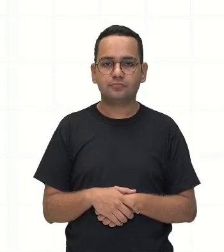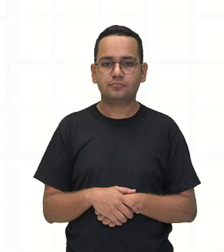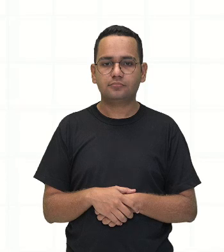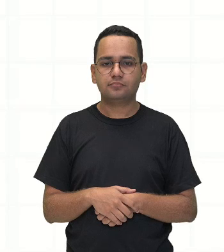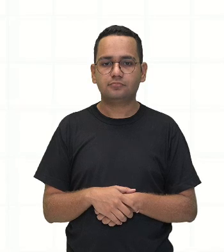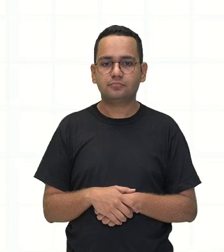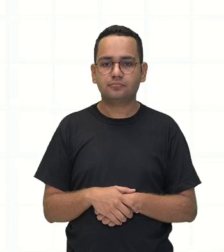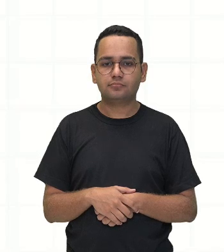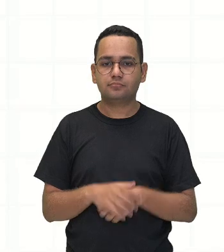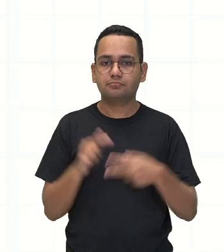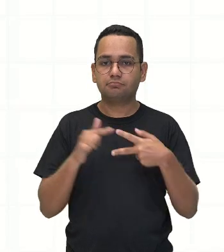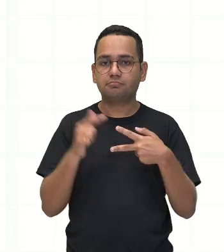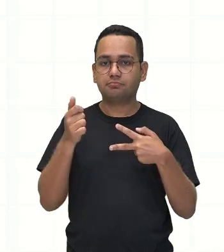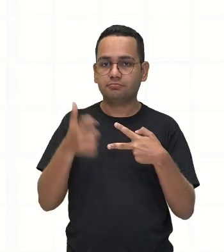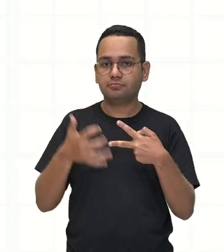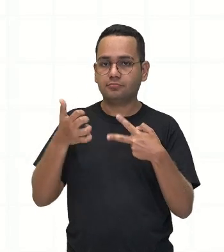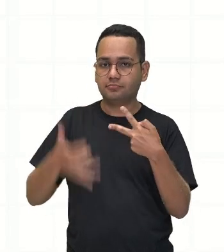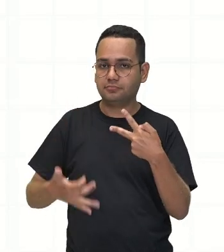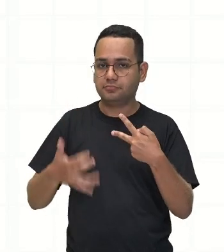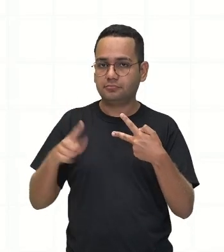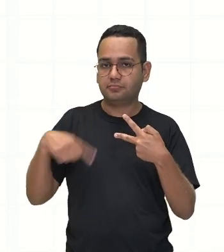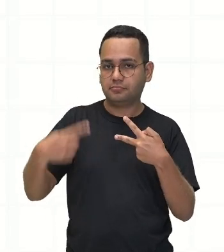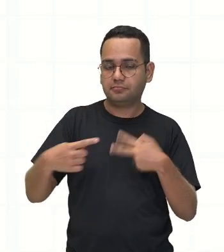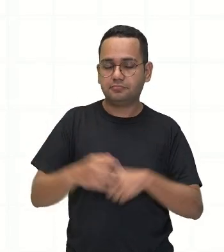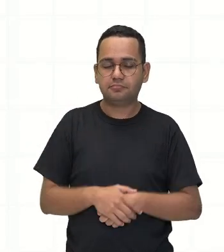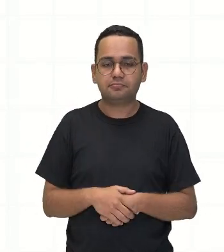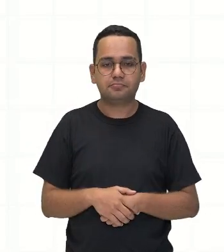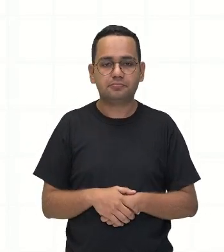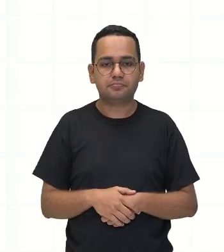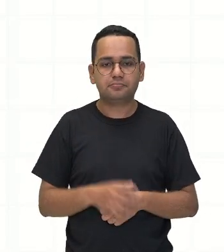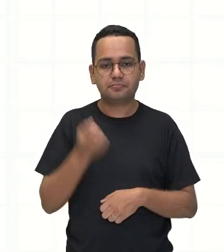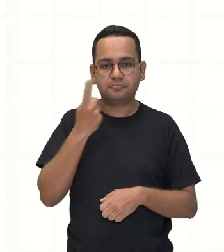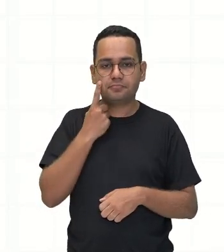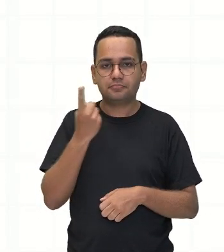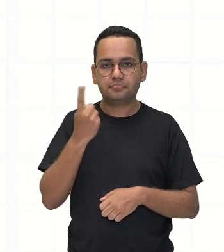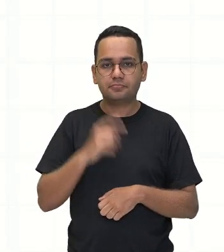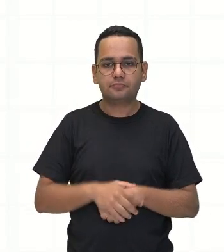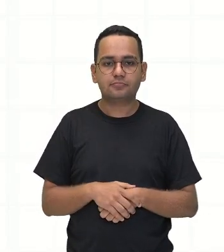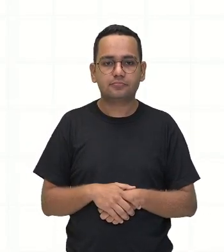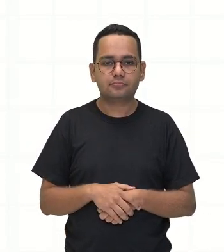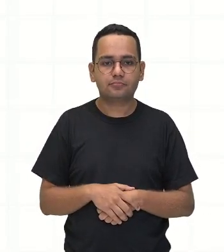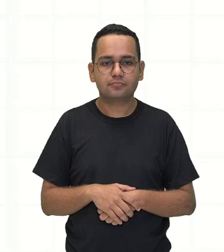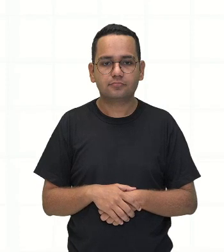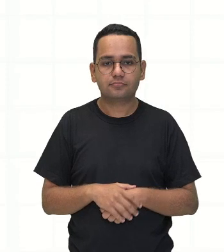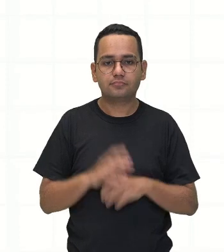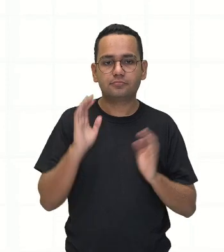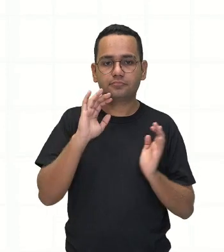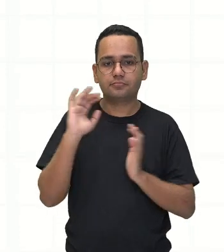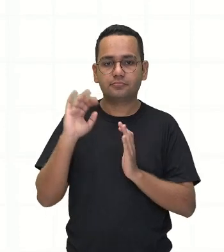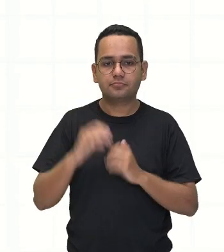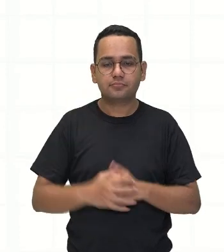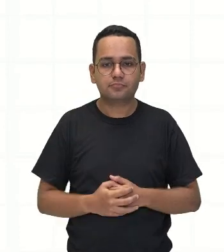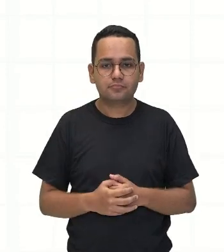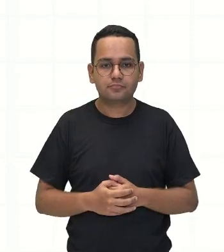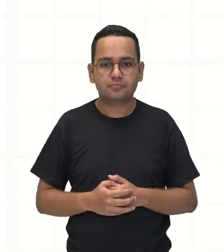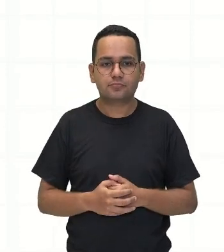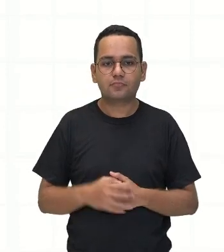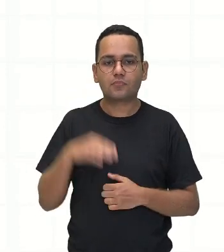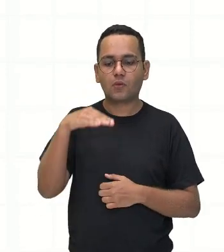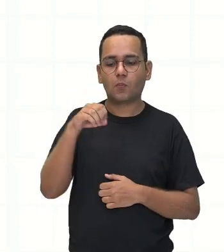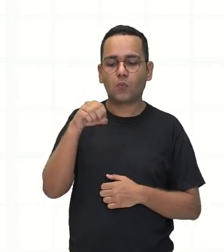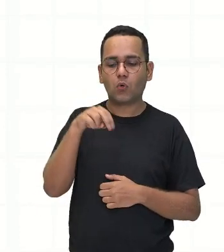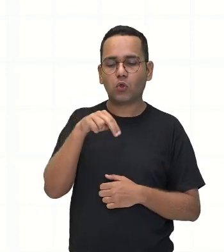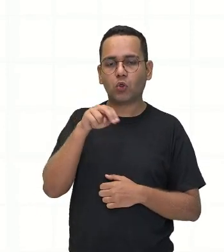cada um desses poluentes. Então, vamos ver aí esses poluentes atmosféricos, como o monóxido